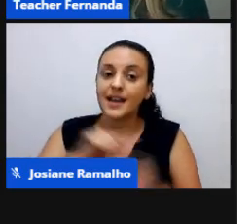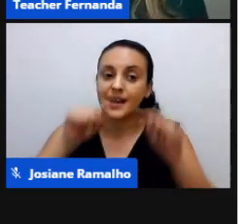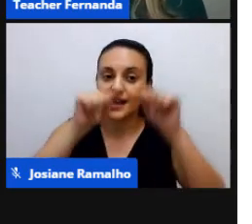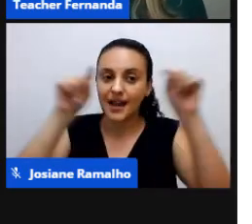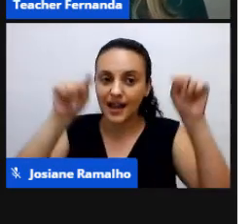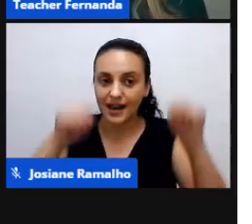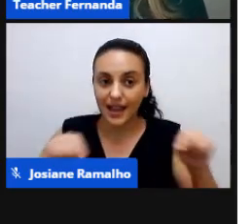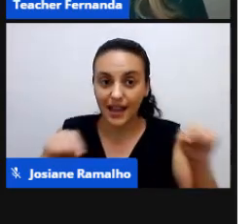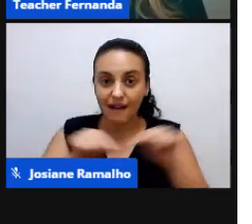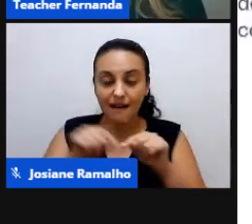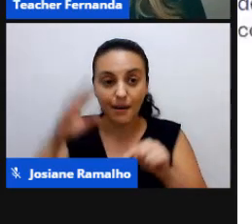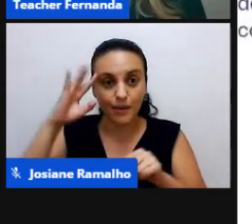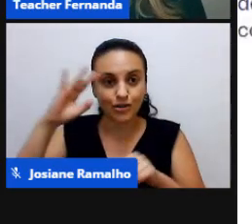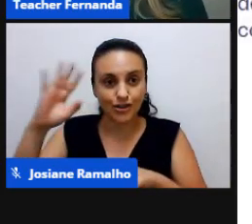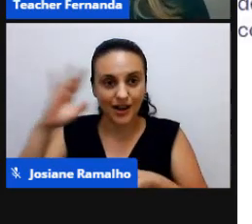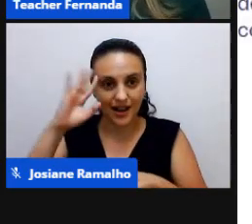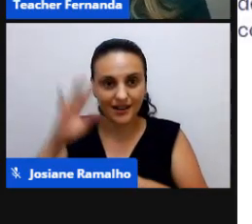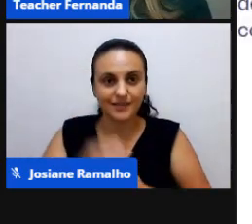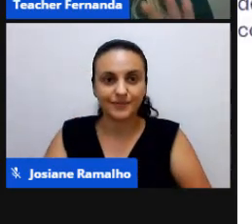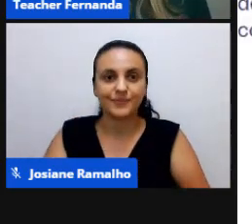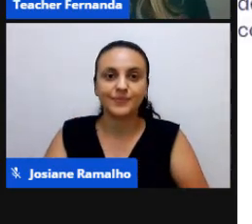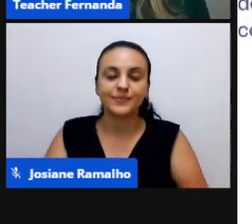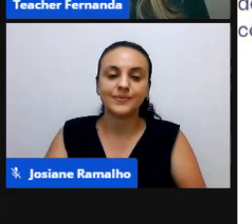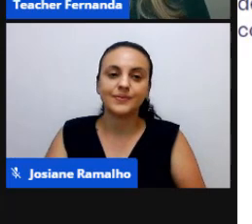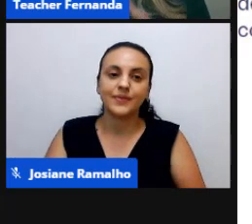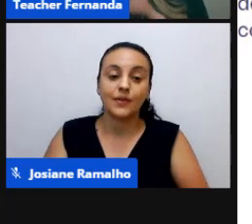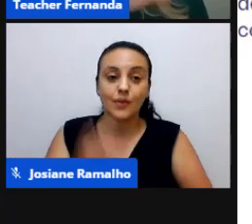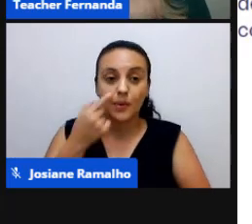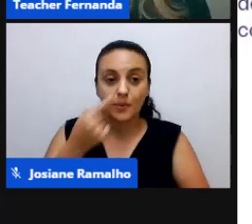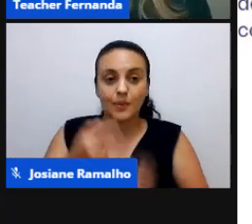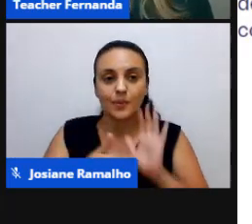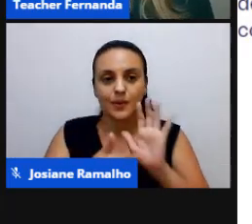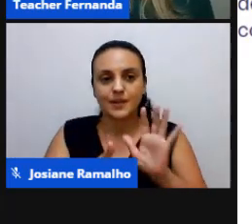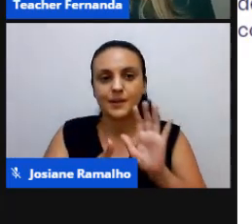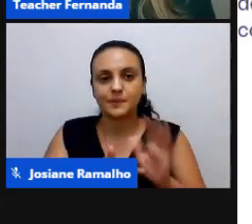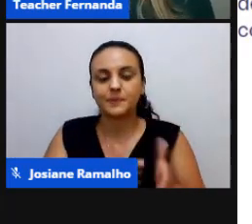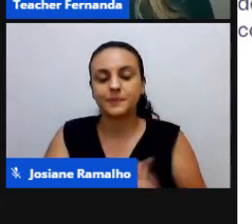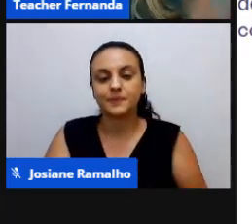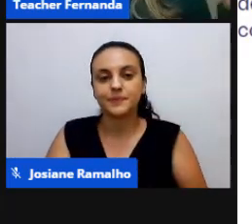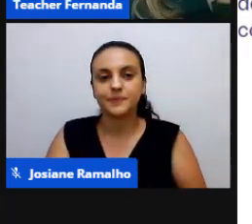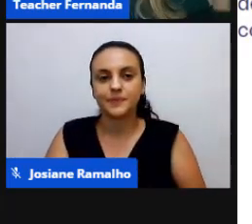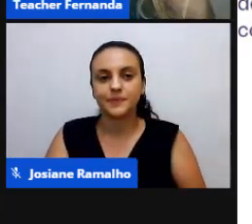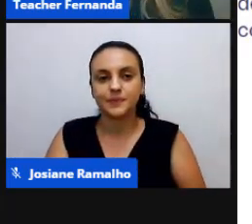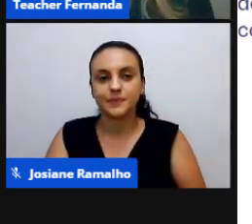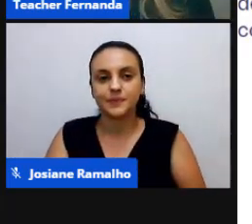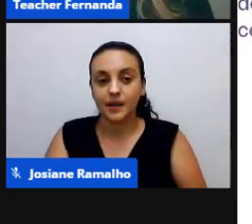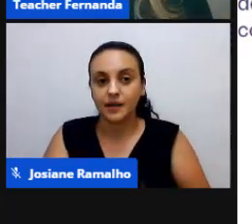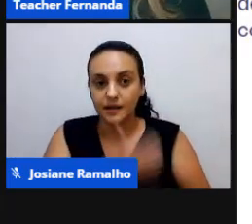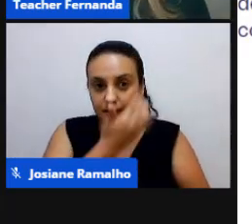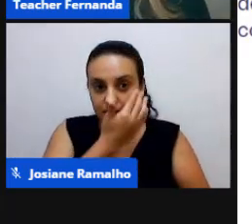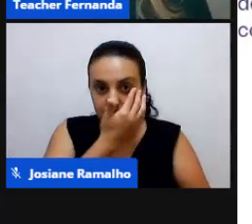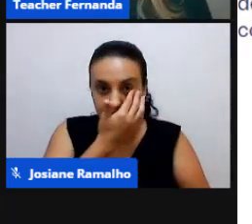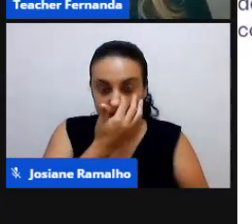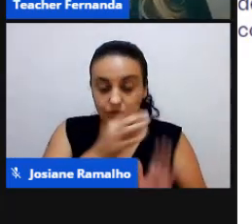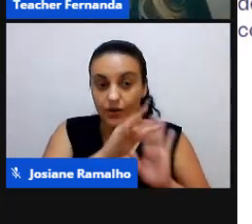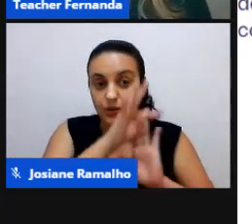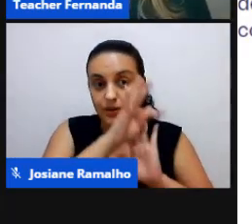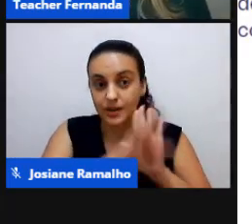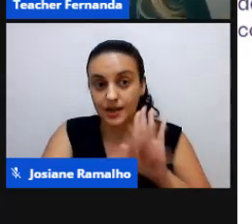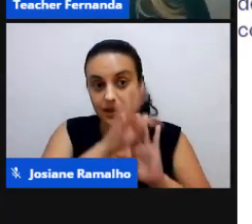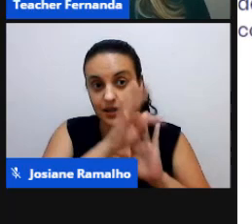mostra nessa imagem. Então, olha só, esse aqui foi um texto que foi apresentado em um dos